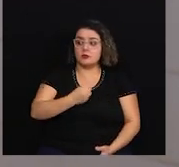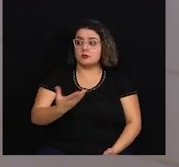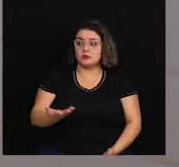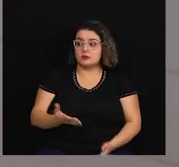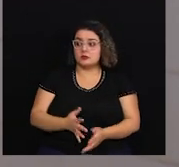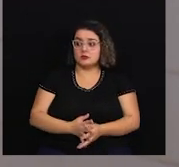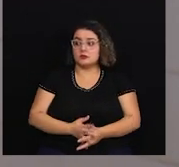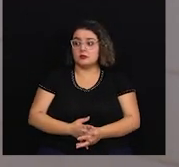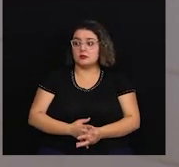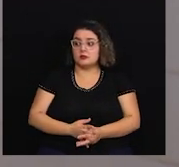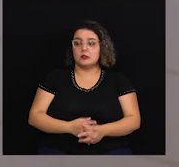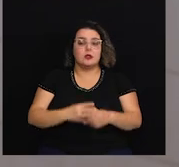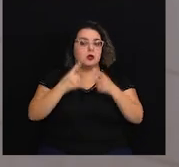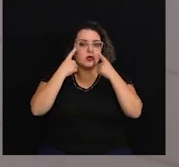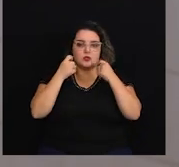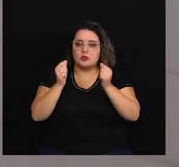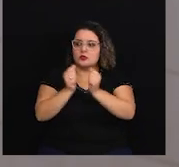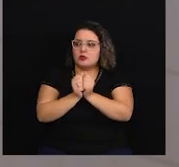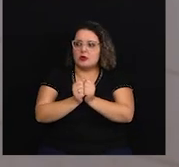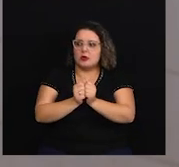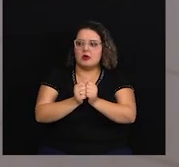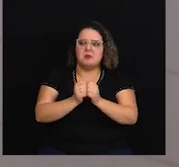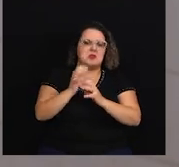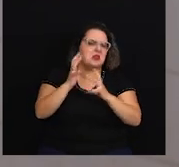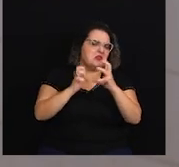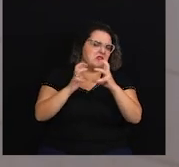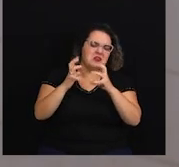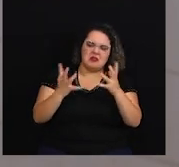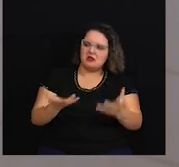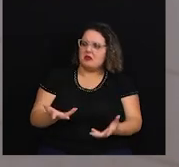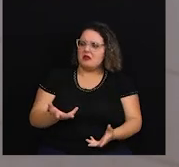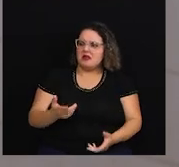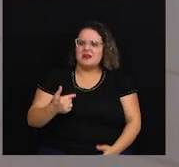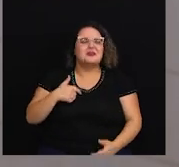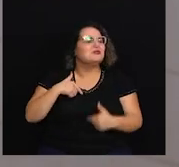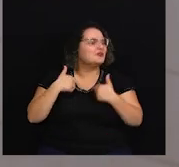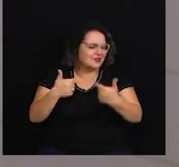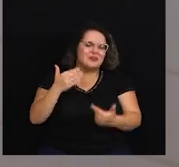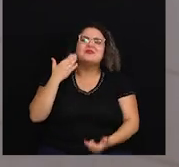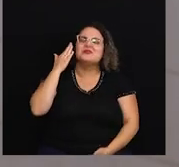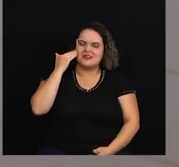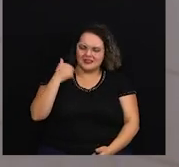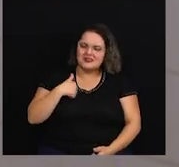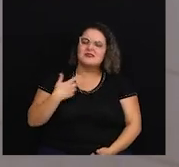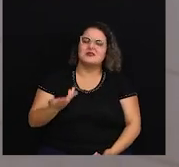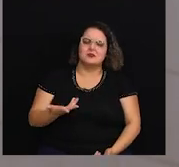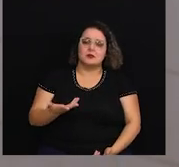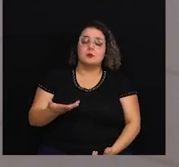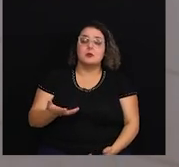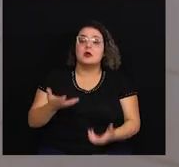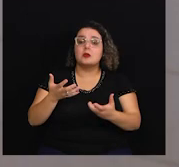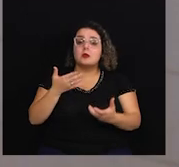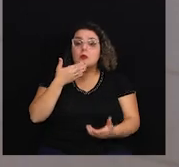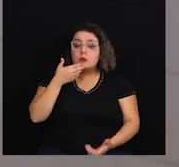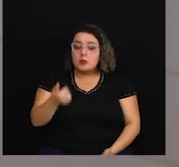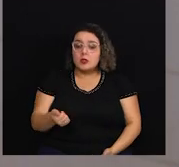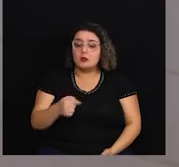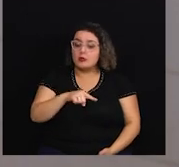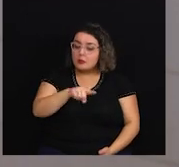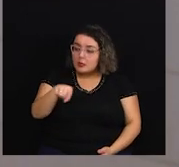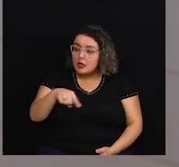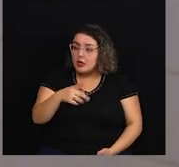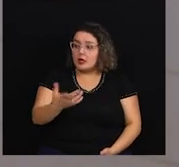eu choro com eles brigo pelo para caramba Nossa tá carregando não sei que eu sou mas eu quero melhor quero melhor